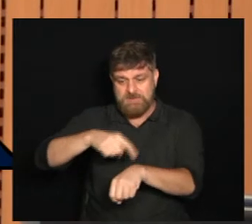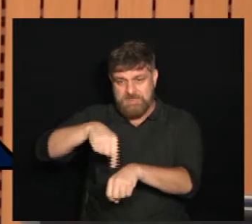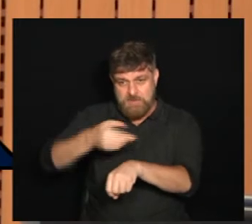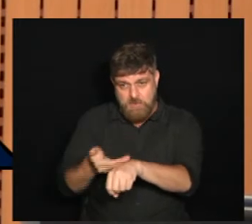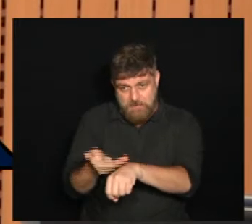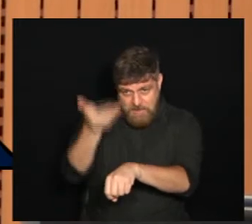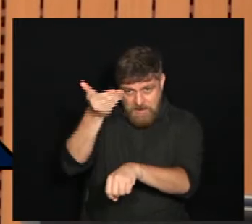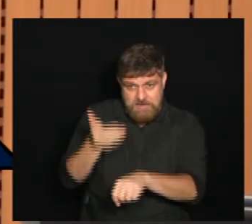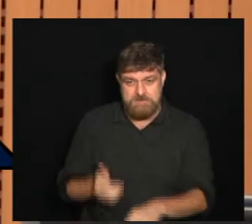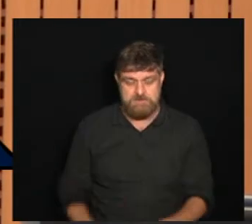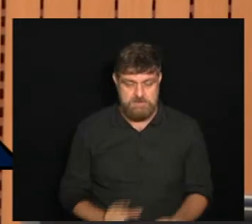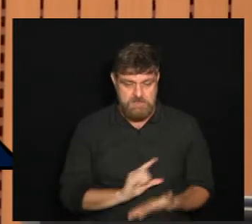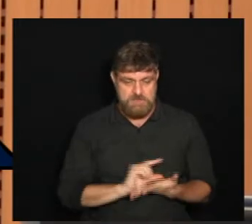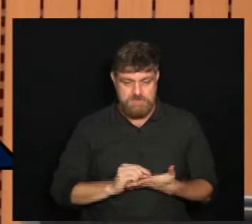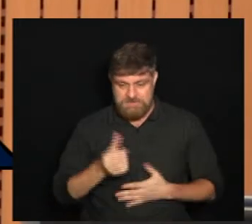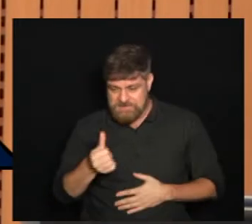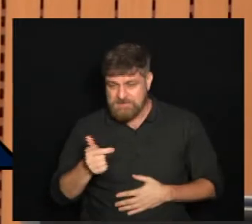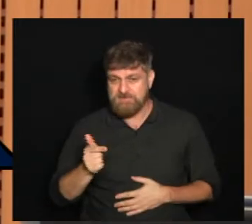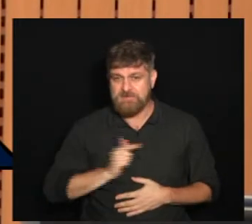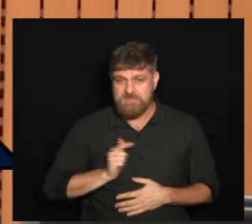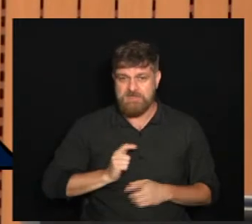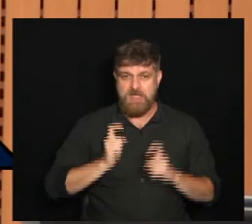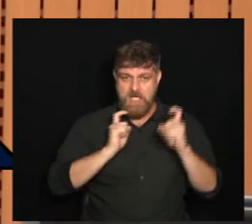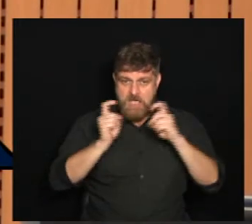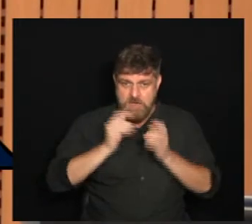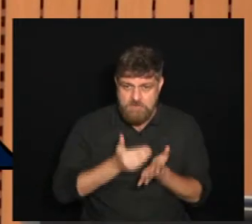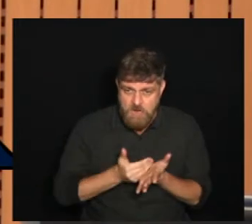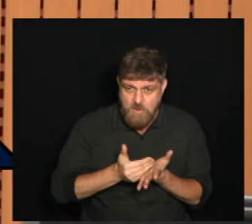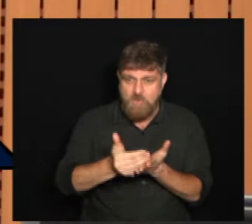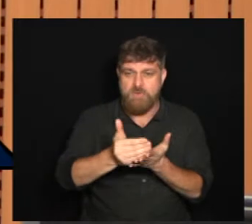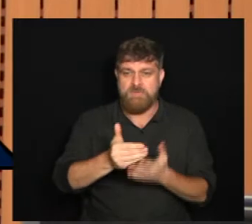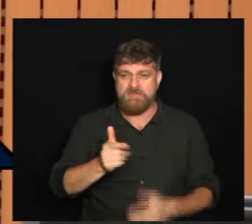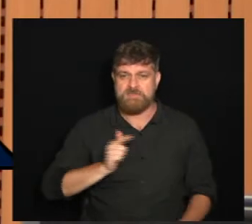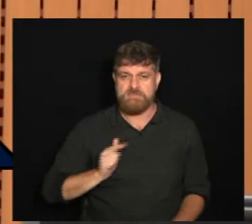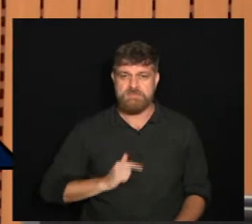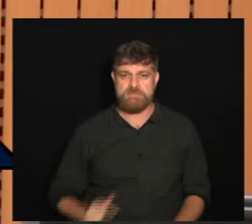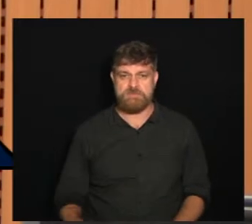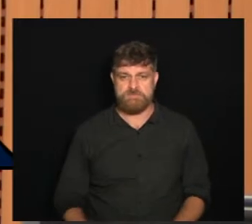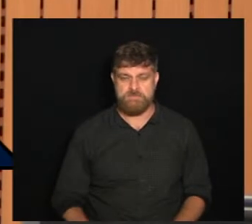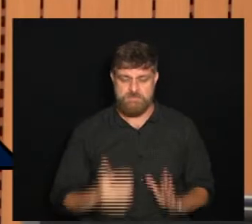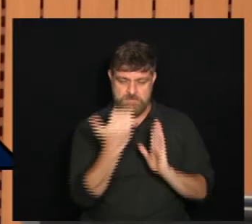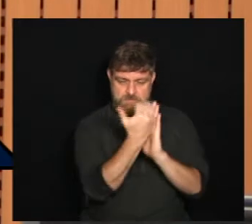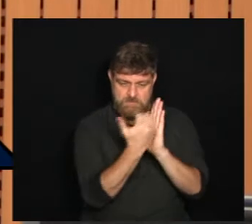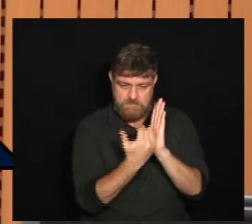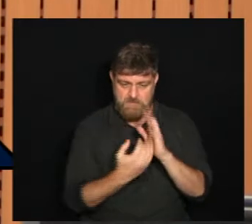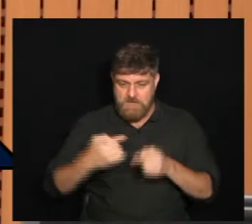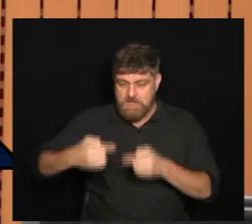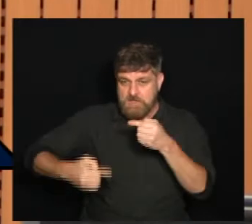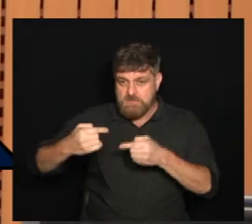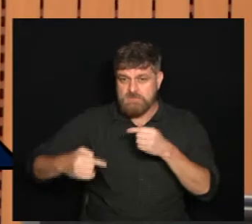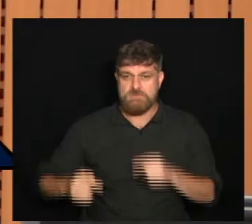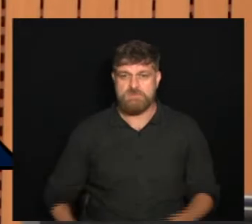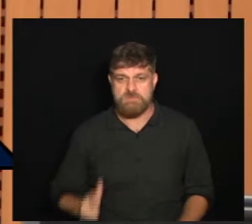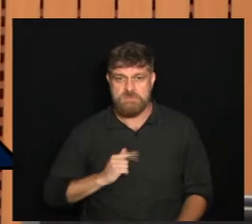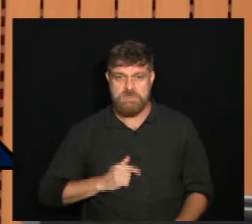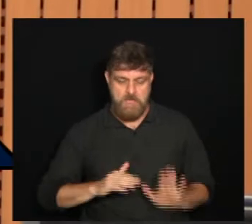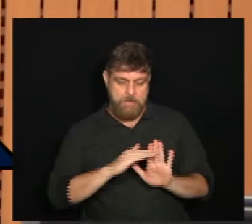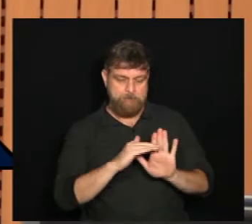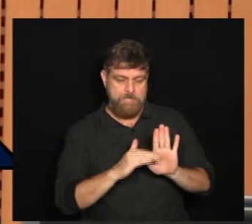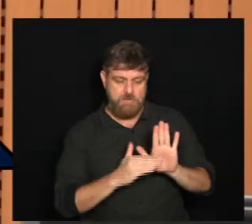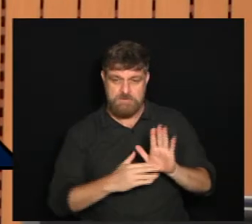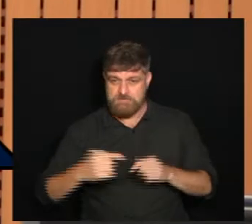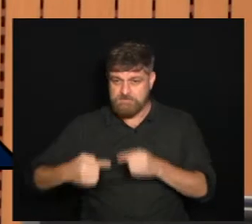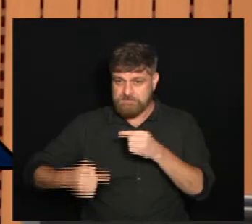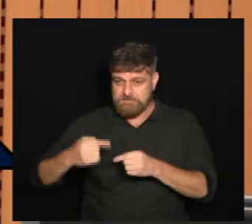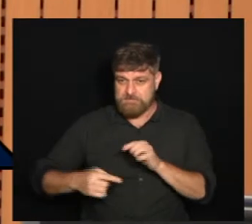6º. Havendo quórum, a reunião será iniciada diretamente na ordem do dia, com a discussão da primeira matéria da pauta.